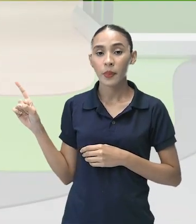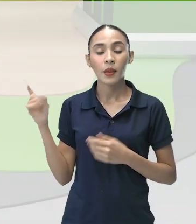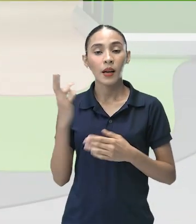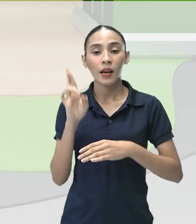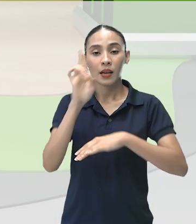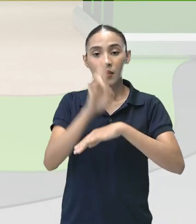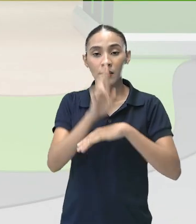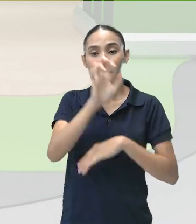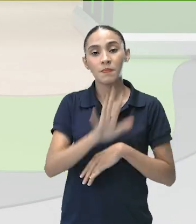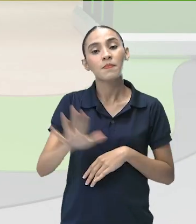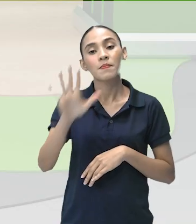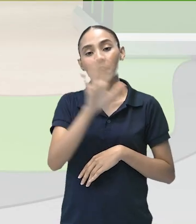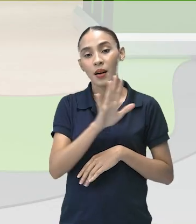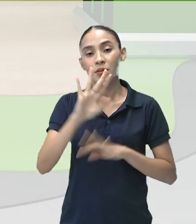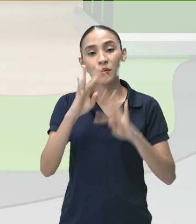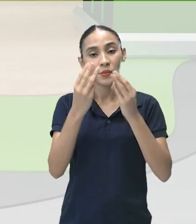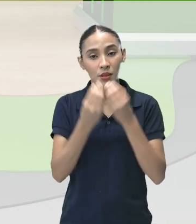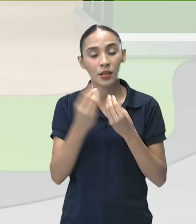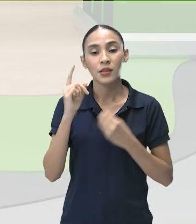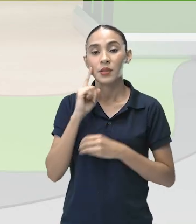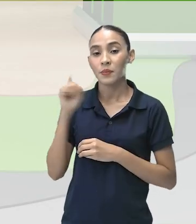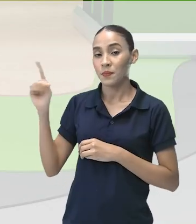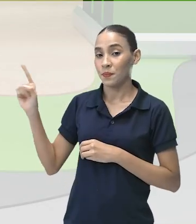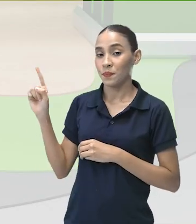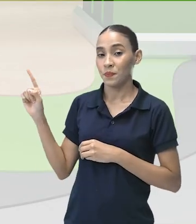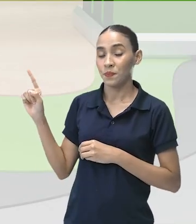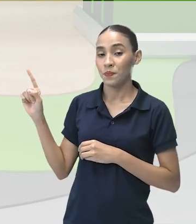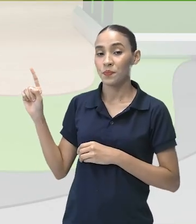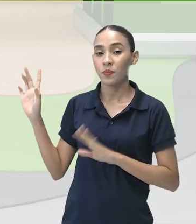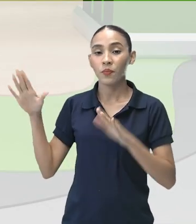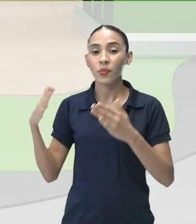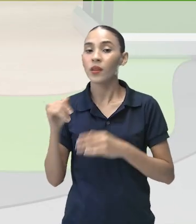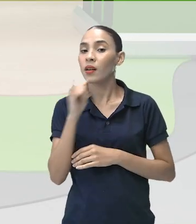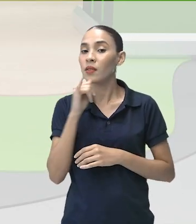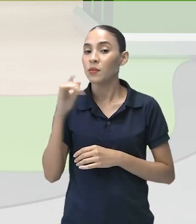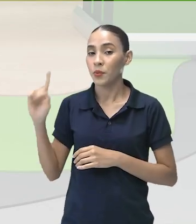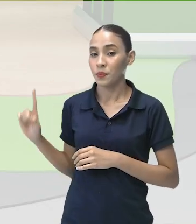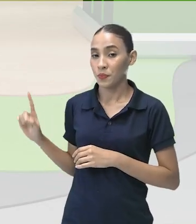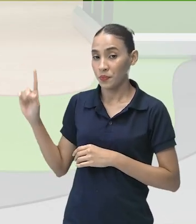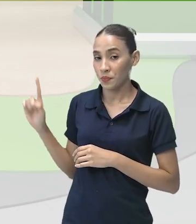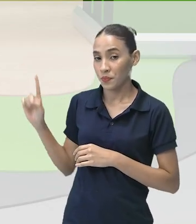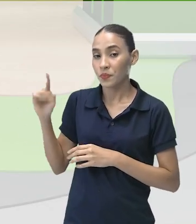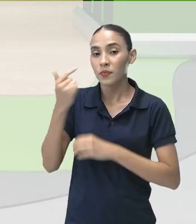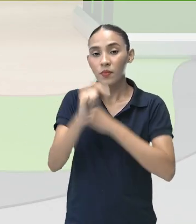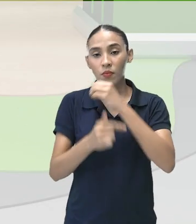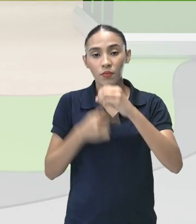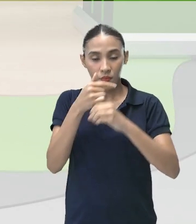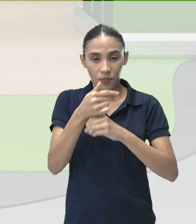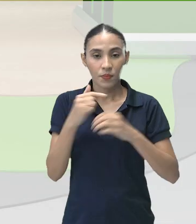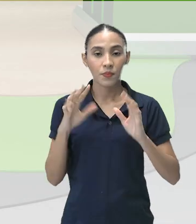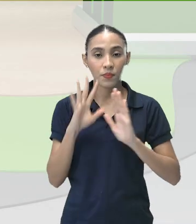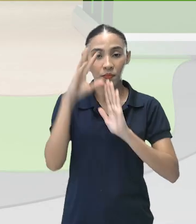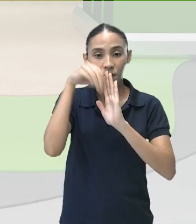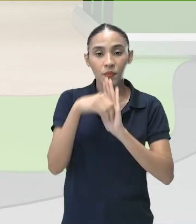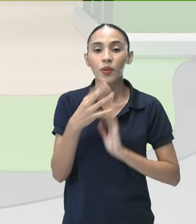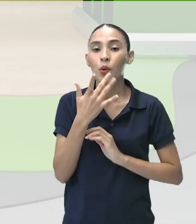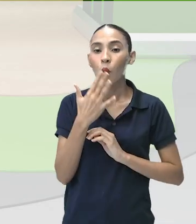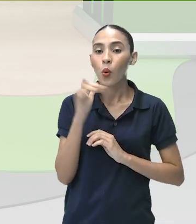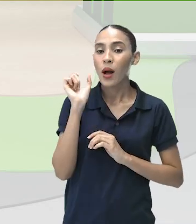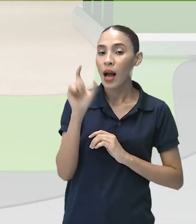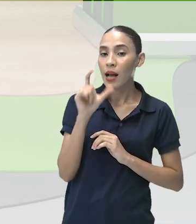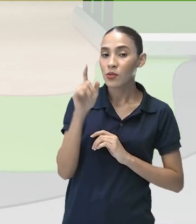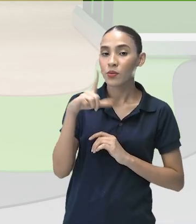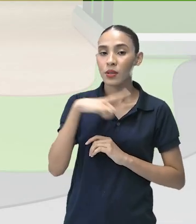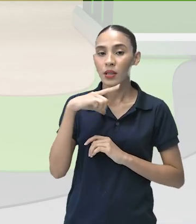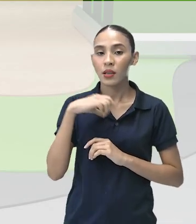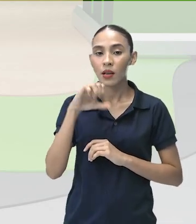a representação dessa substância, que está aqui ao meu lado, onde estão os indicativos dos átomos que o compõem. Em azul nós